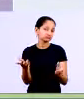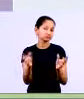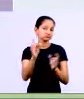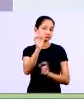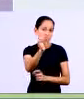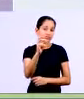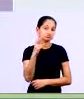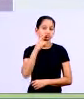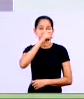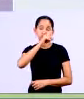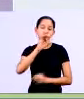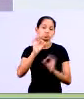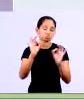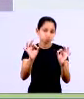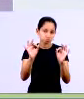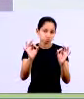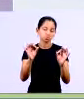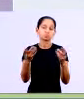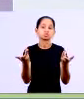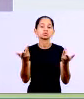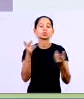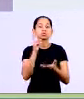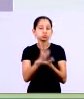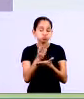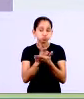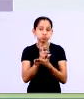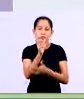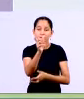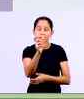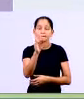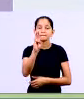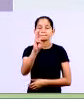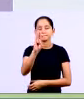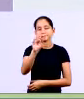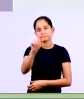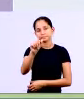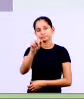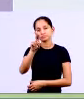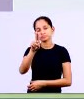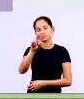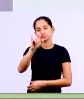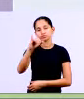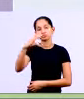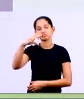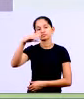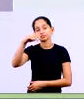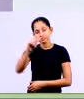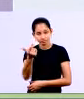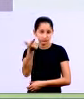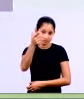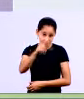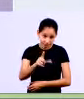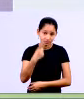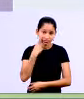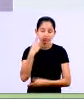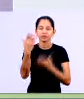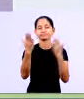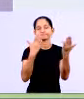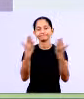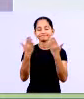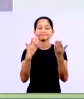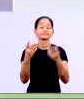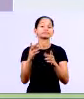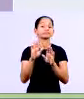tônica mais forte. Baiuca, de novo, na dezena que perdeu o acento. Porém, com